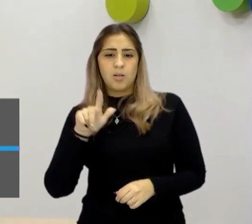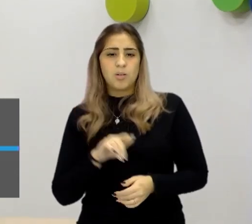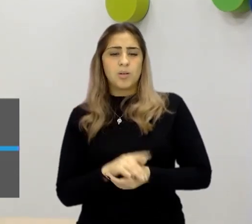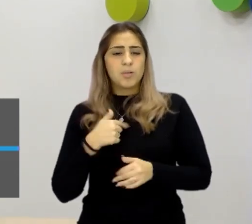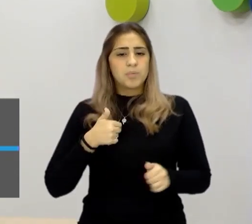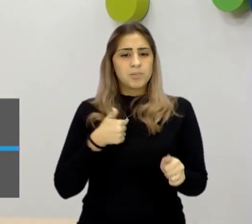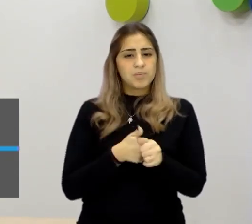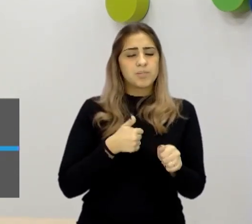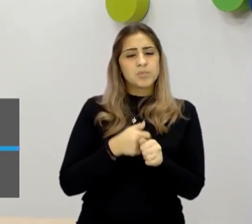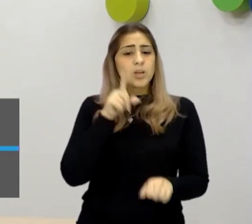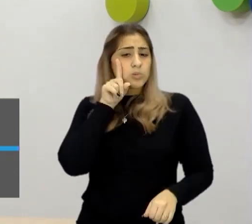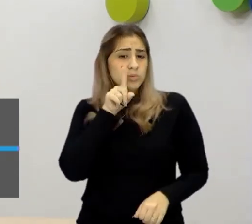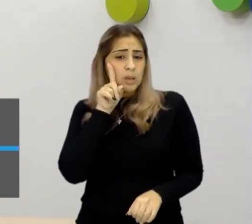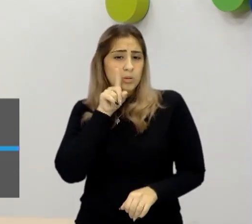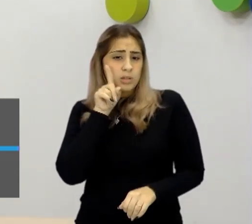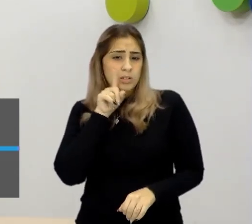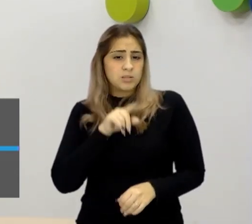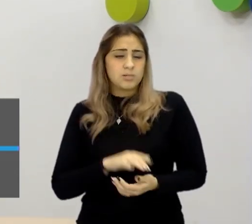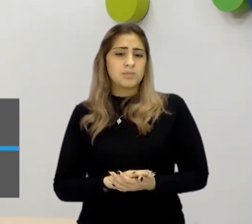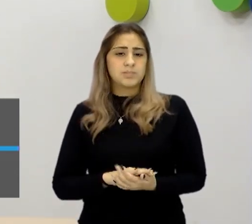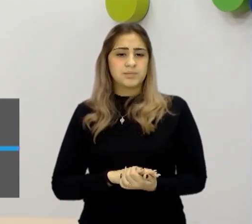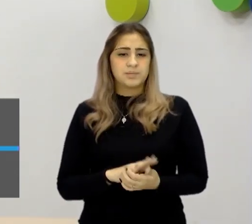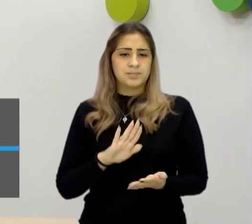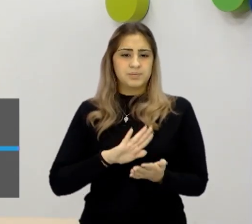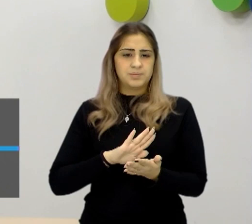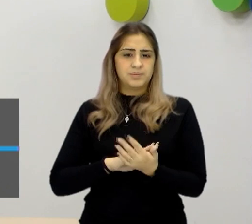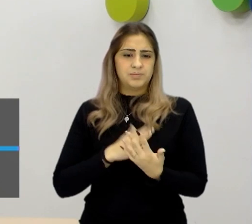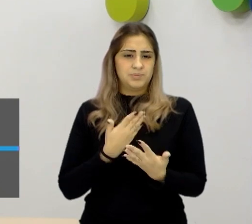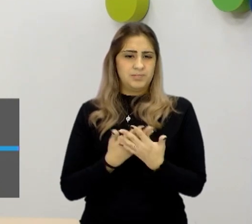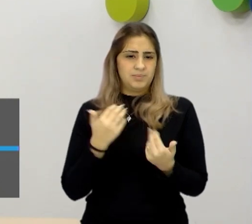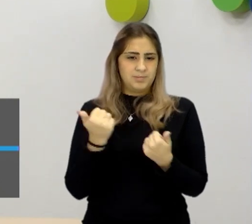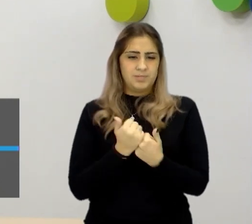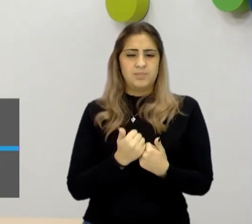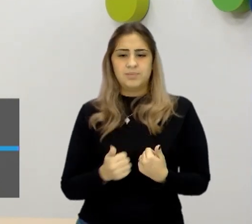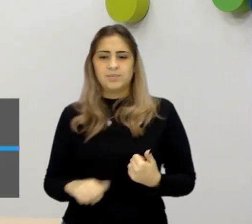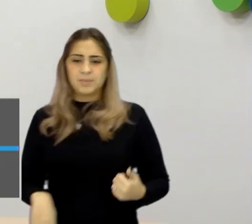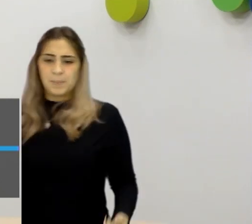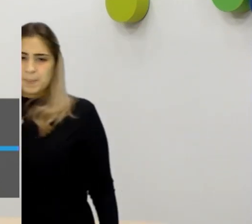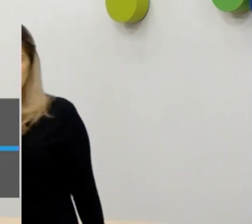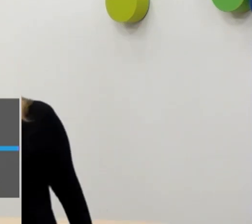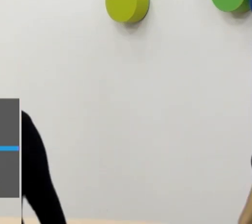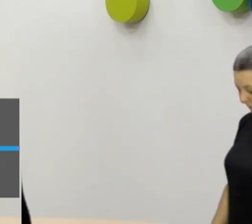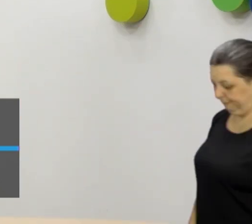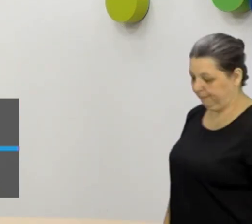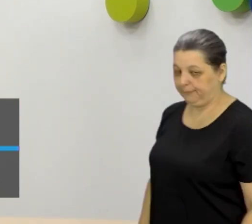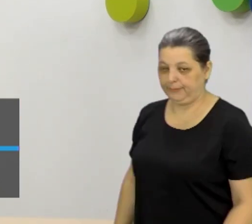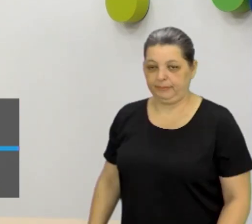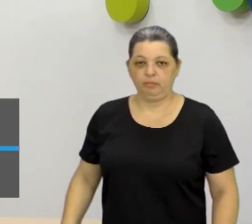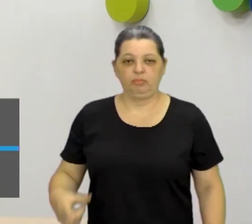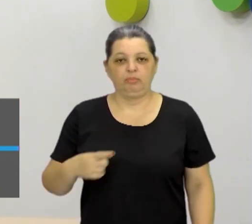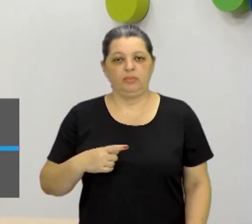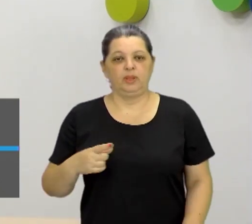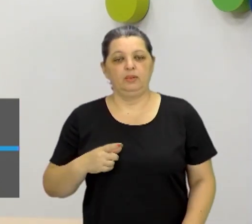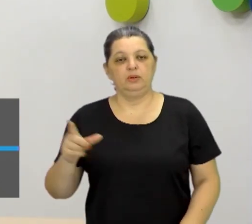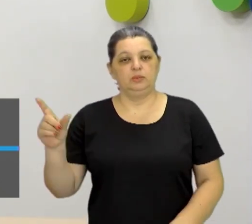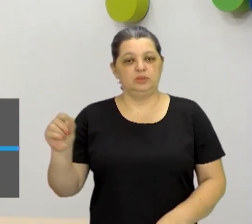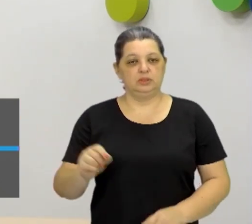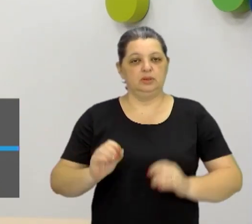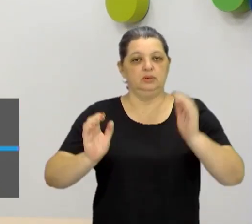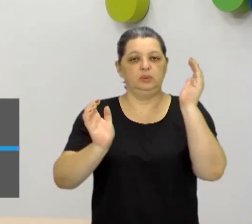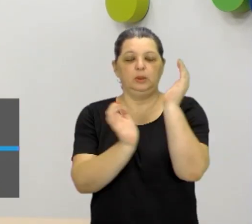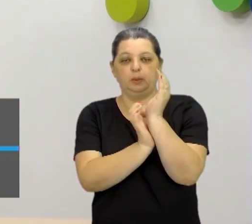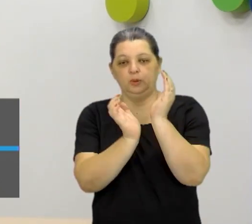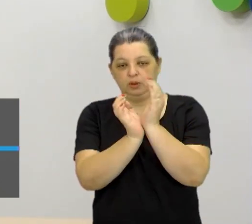aproxima-se dos Estados Unidos. Então, olha só, a gente tem uma diminuição da burocracia, né, com Gorbachev, fim da